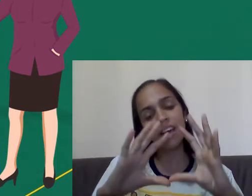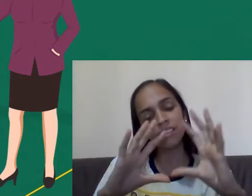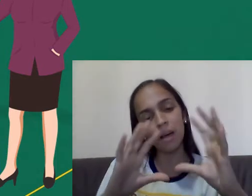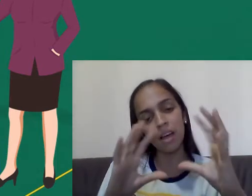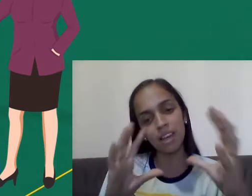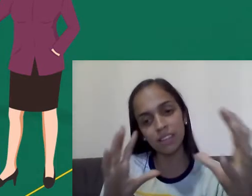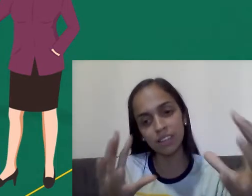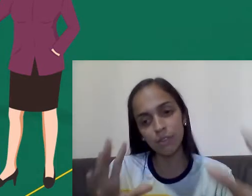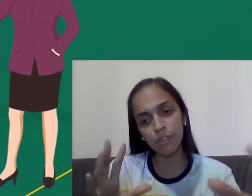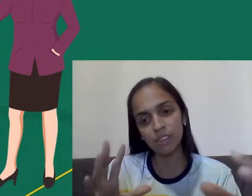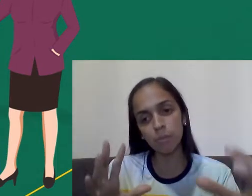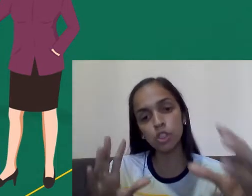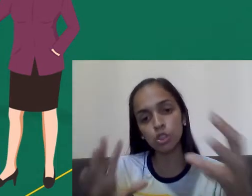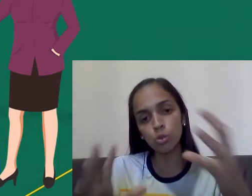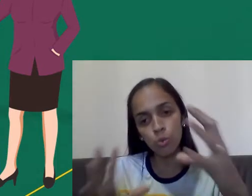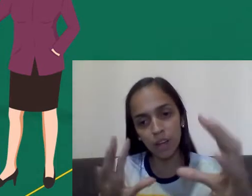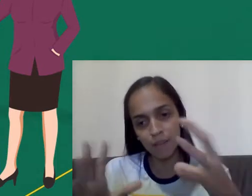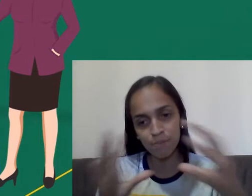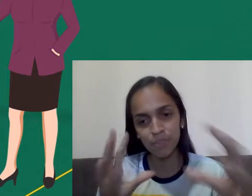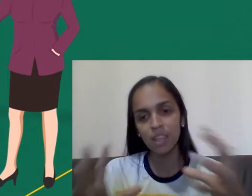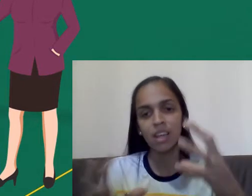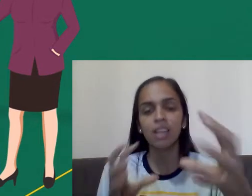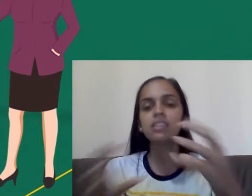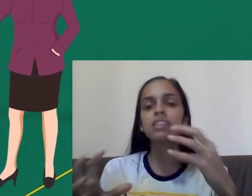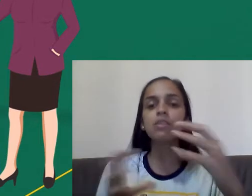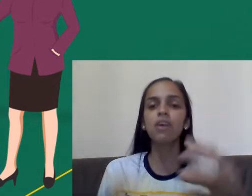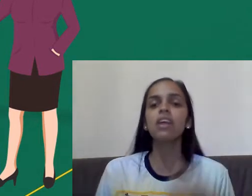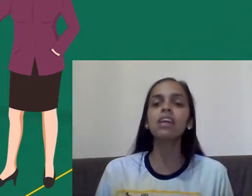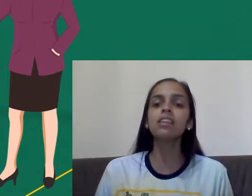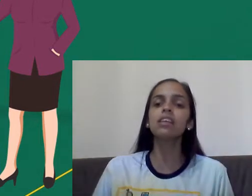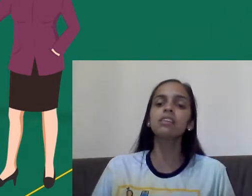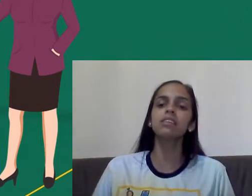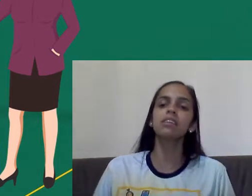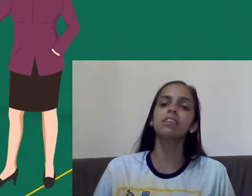ver essa mistura de